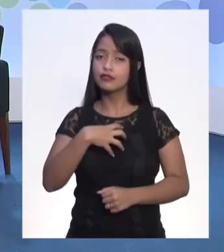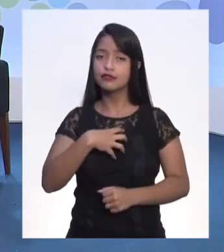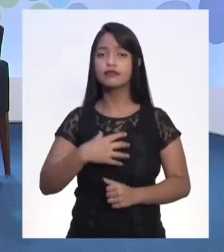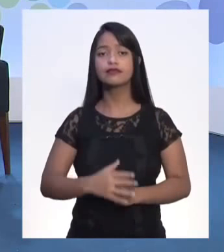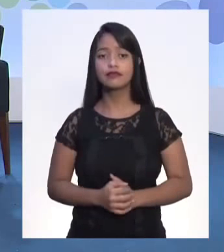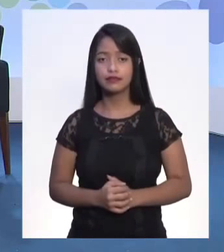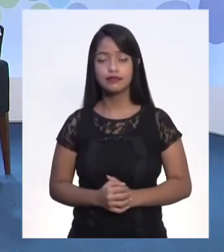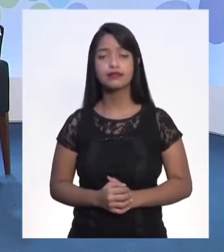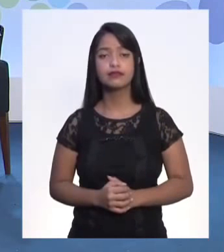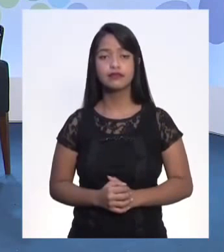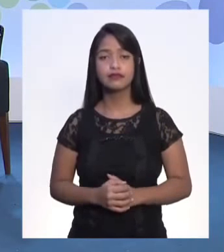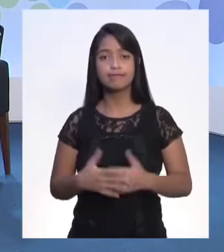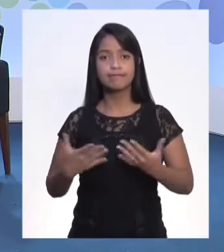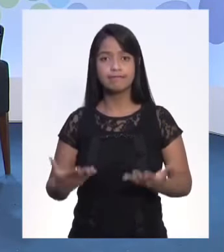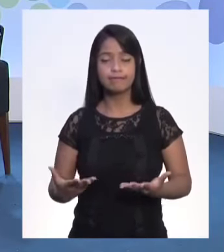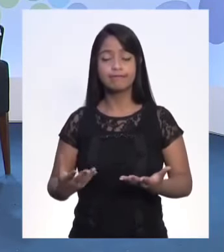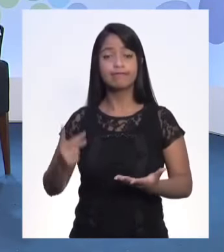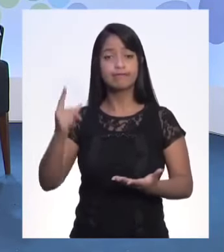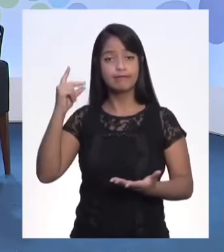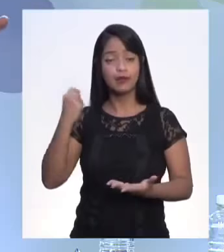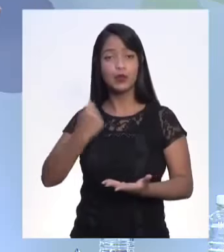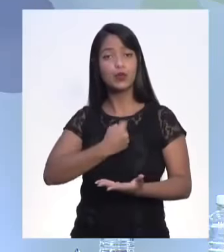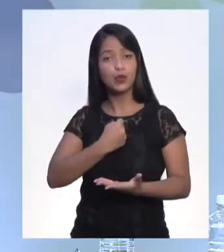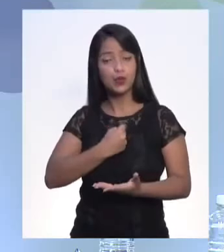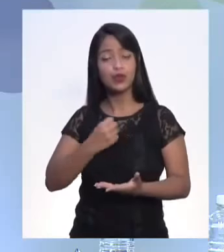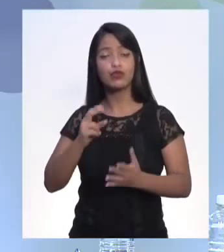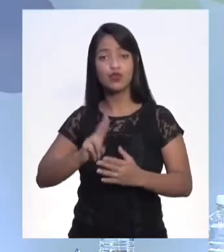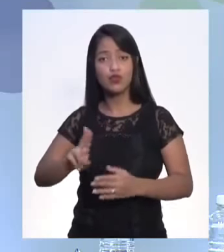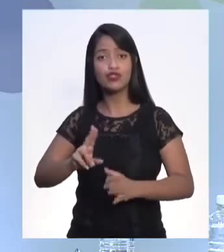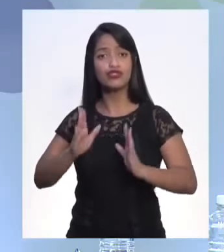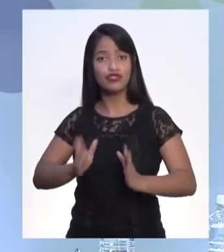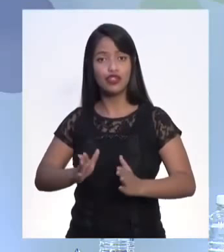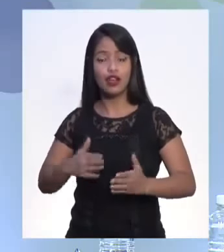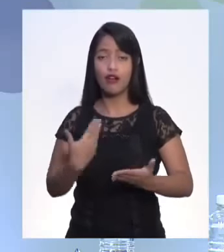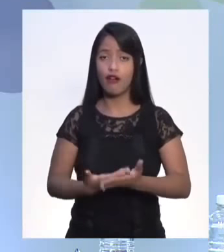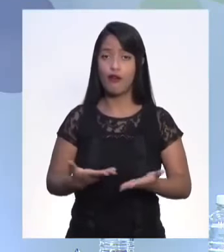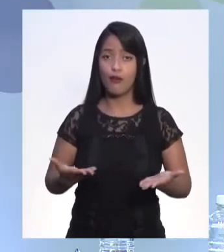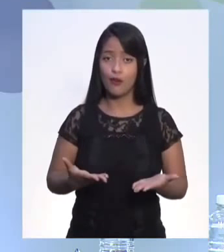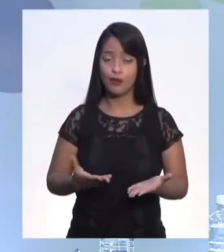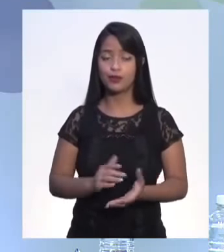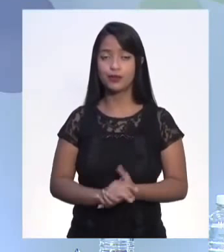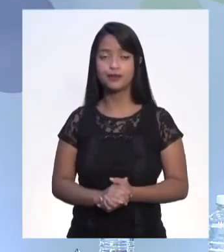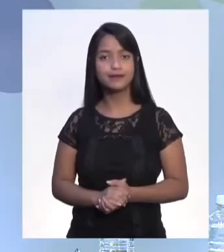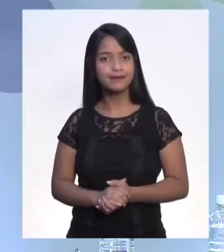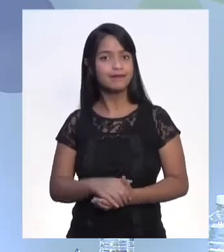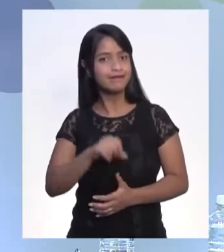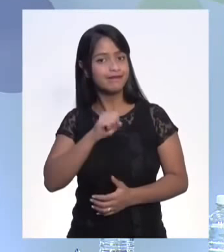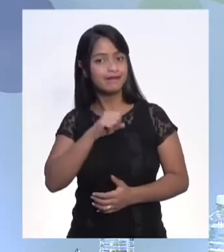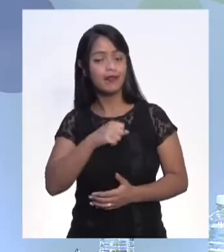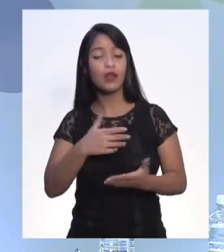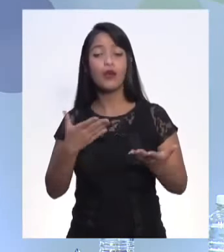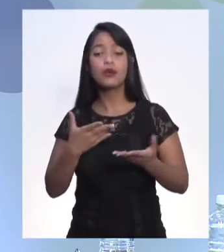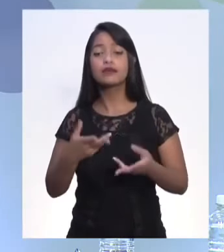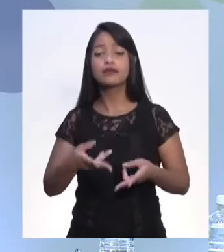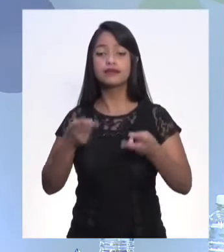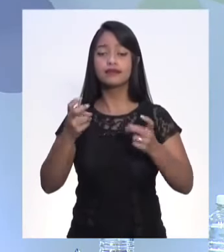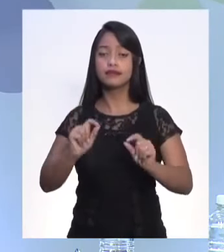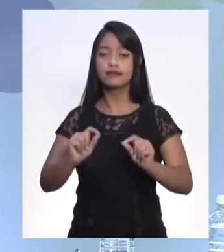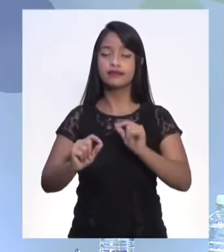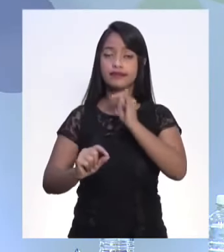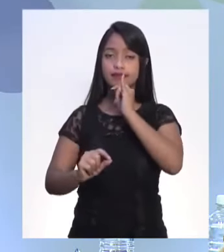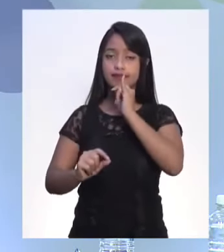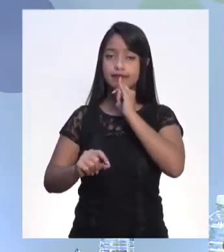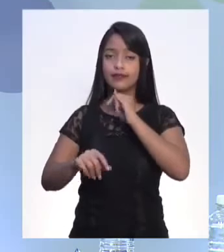a gente não utilizar os números né E hoje a gente leva Desculpa aí hoje a gente vai perceber exatamente essa questão né que se a gente